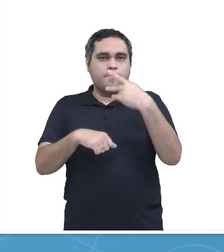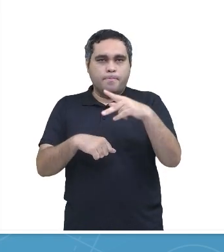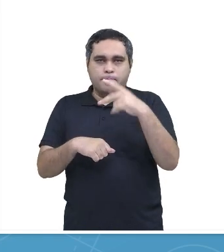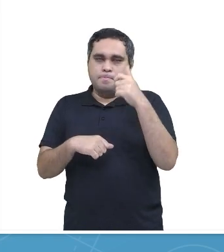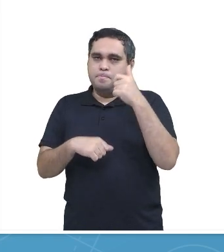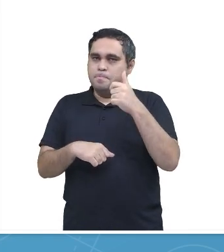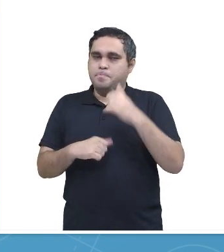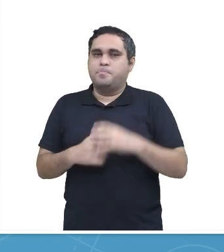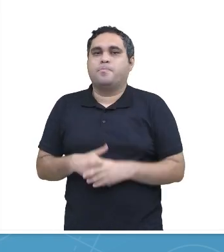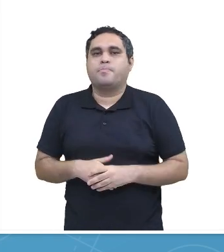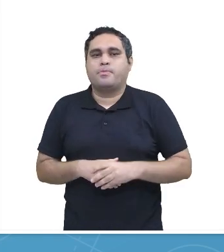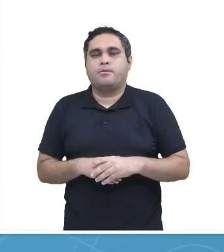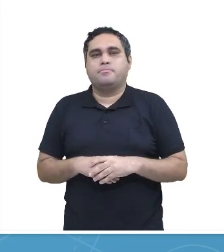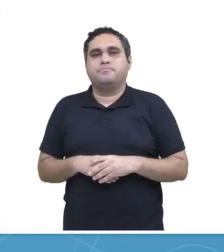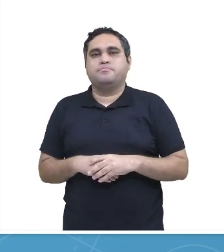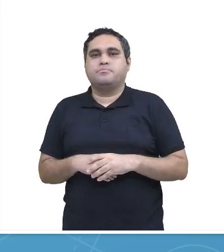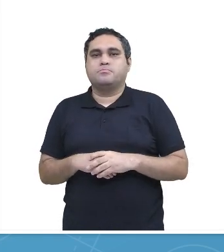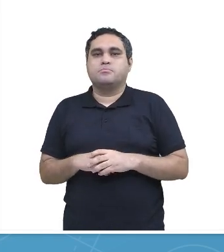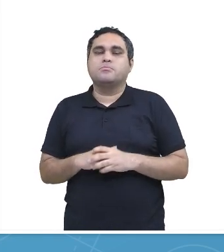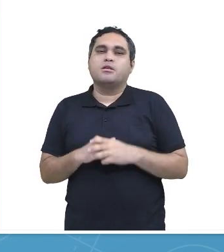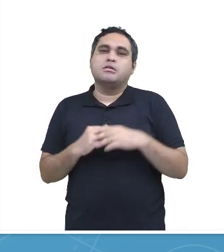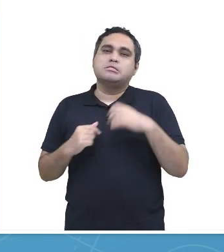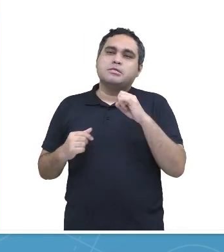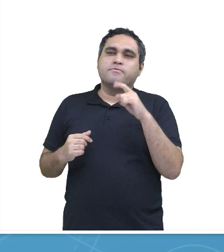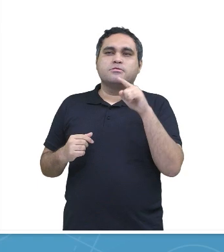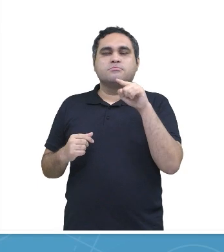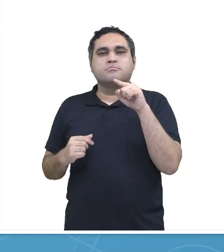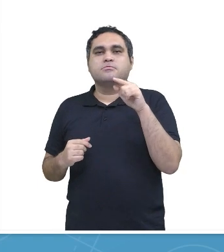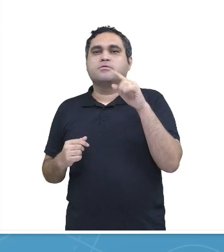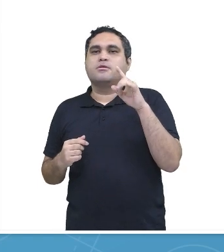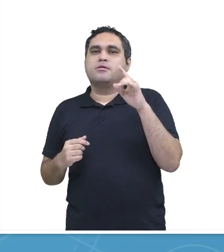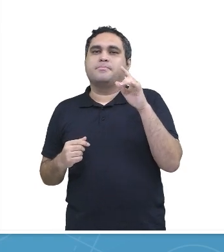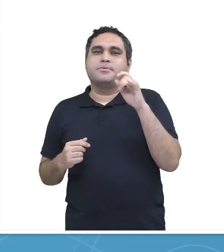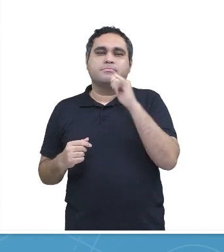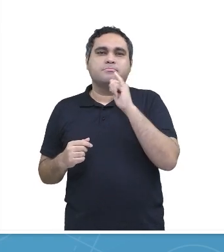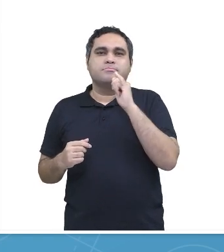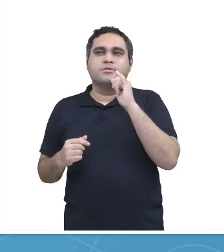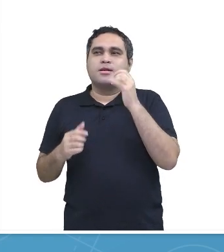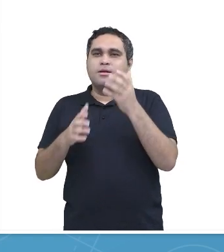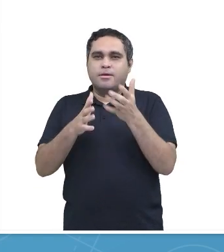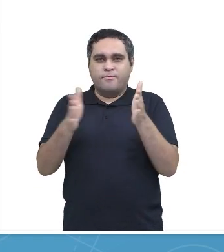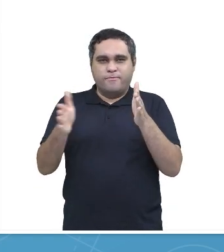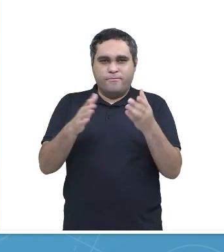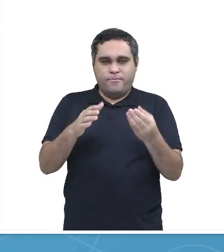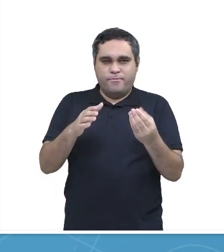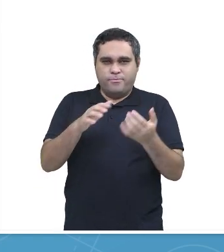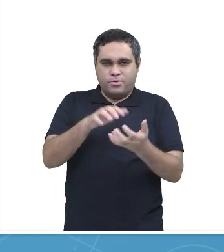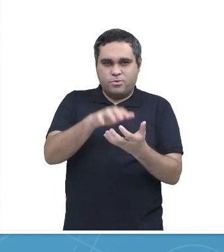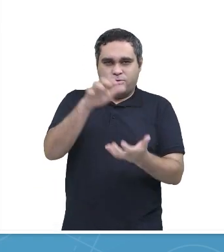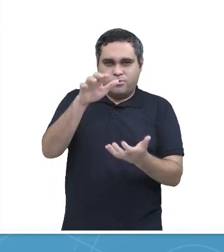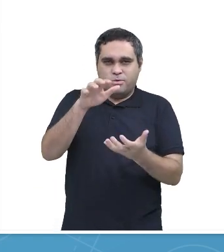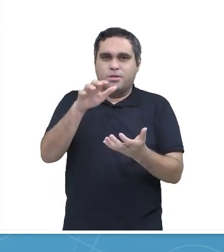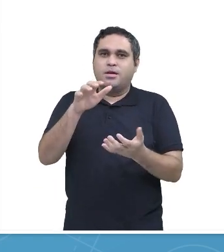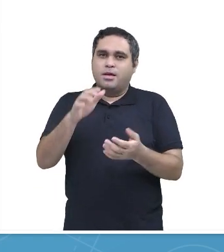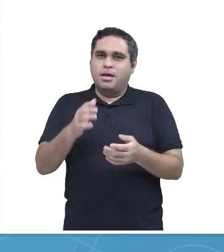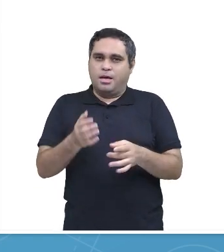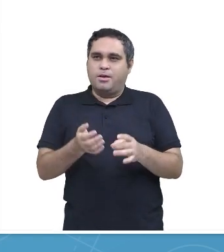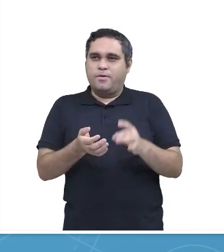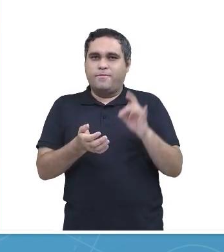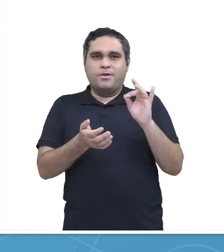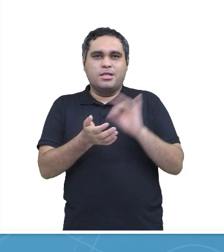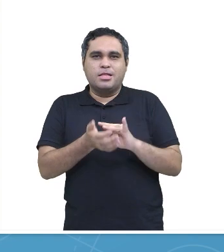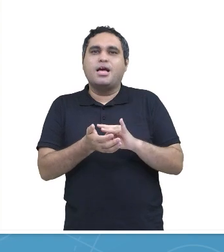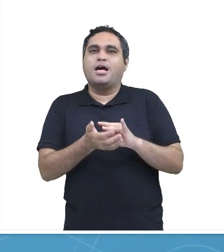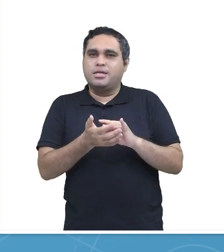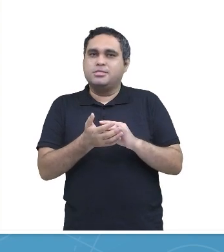essa questão. Se vocês colocaram que, na verdade, quando chega na fase adulta, a pessoa realmente não quer